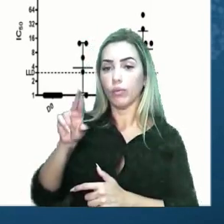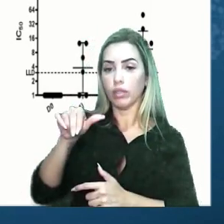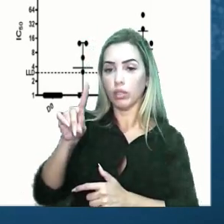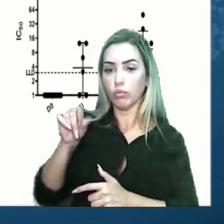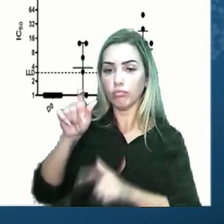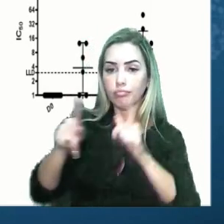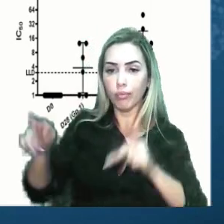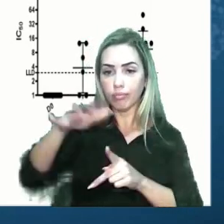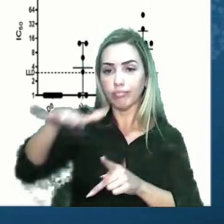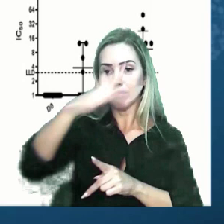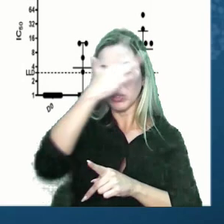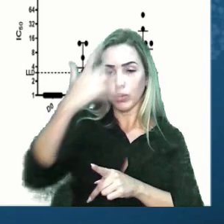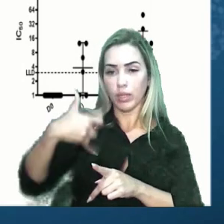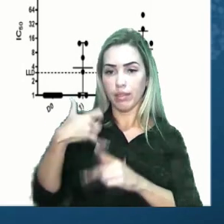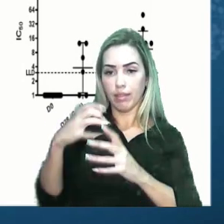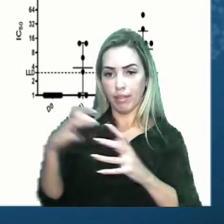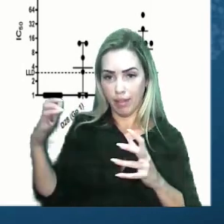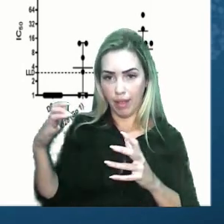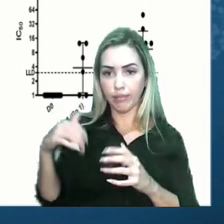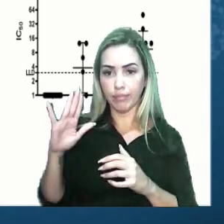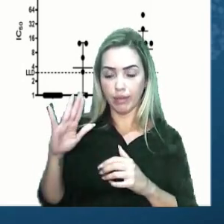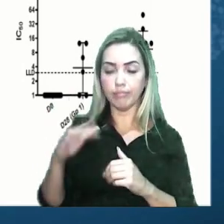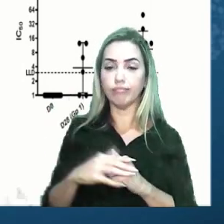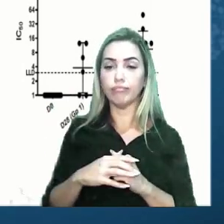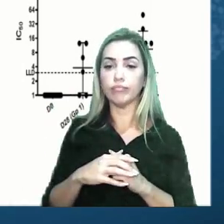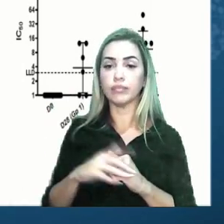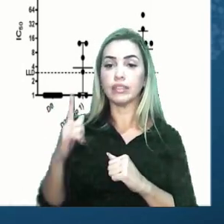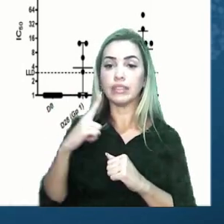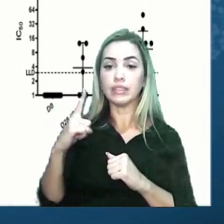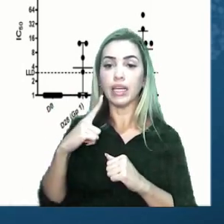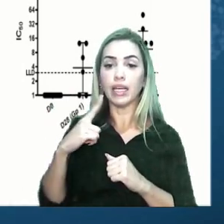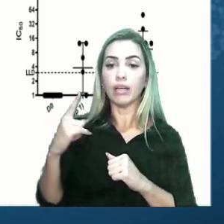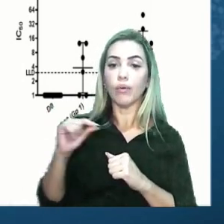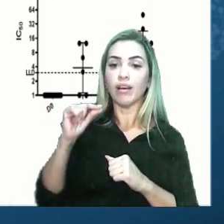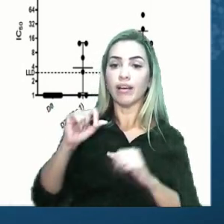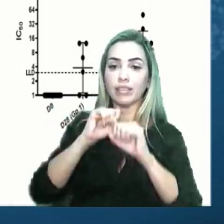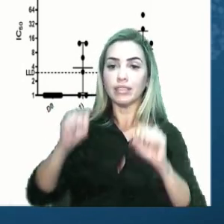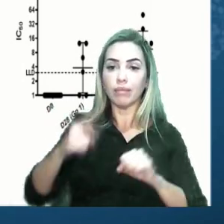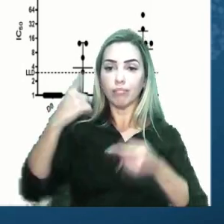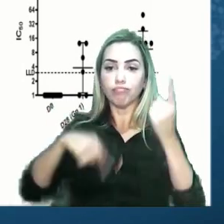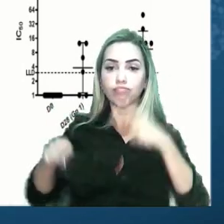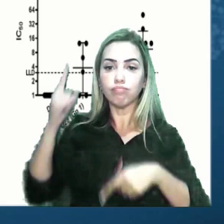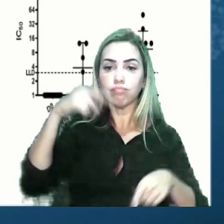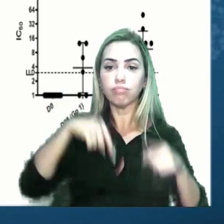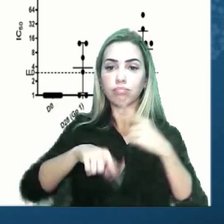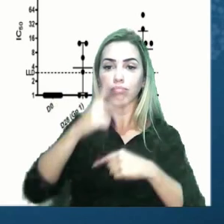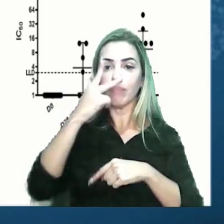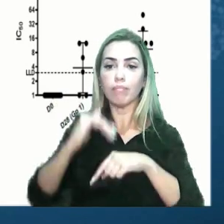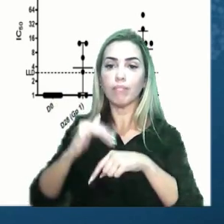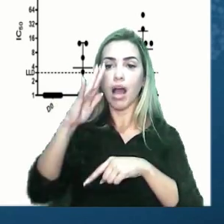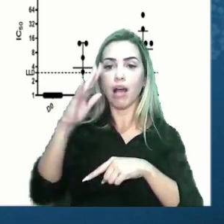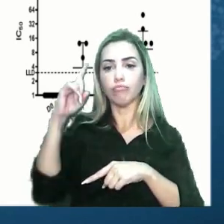de idosos, com pessoas idosas que tenham o sistema imunológico